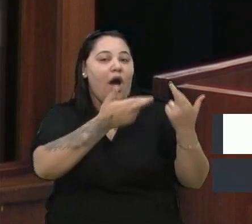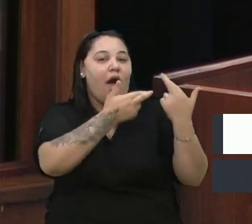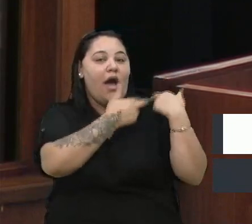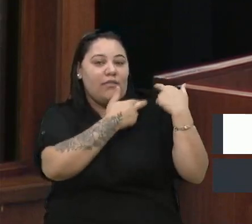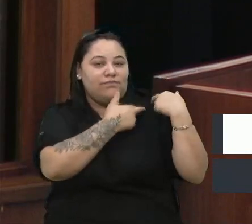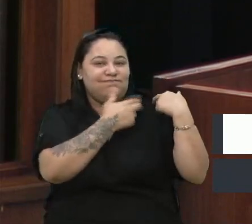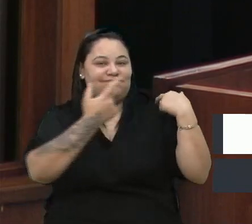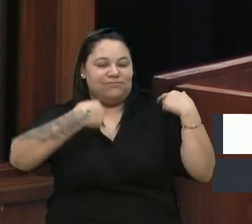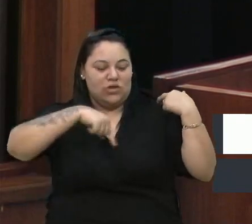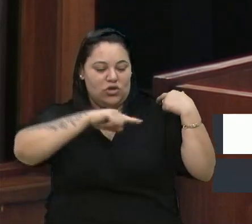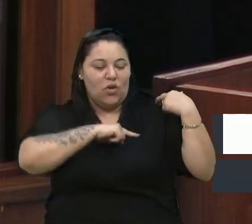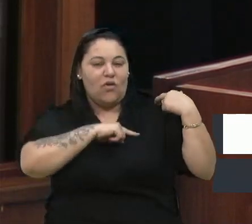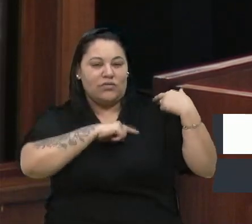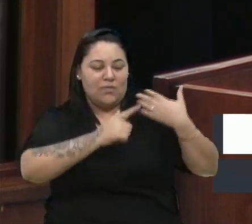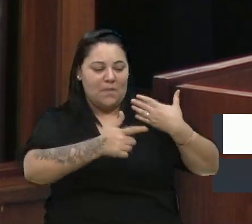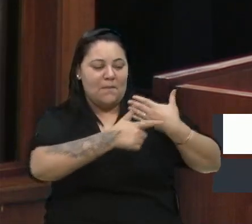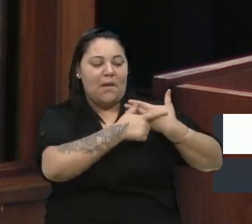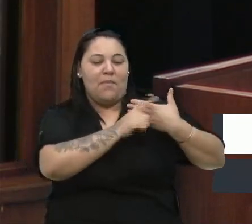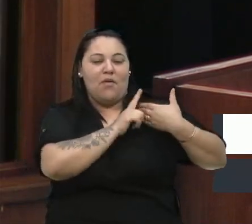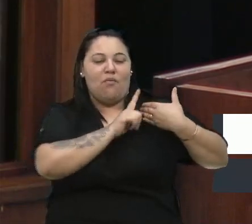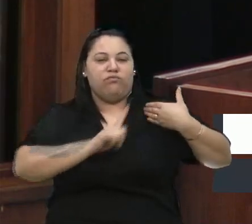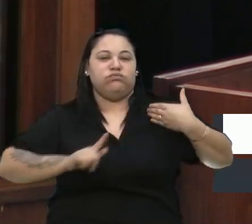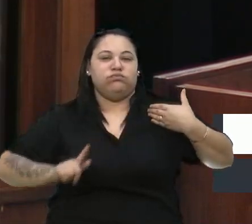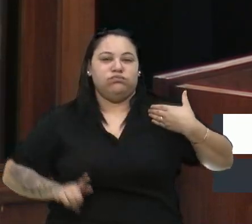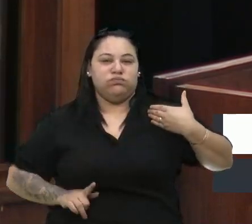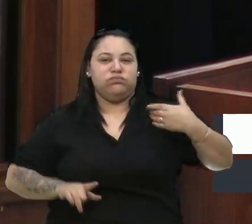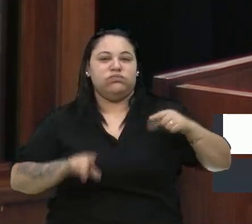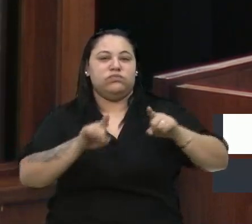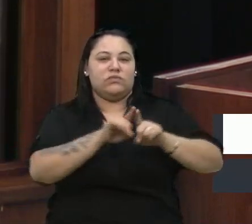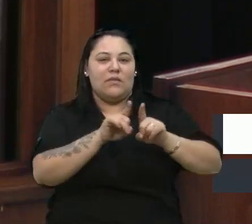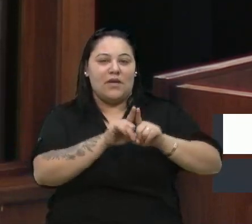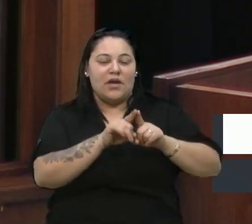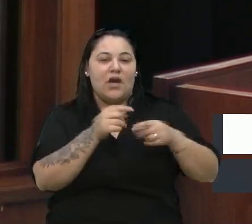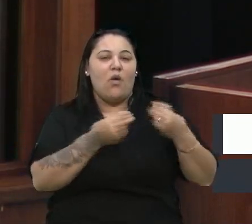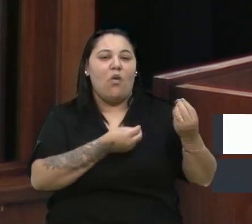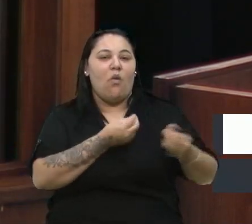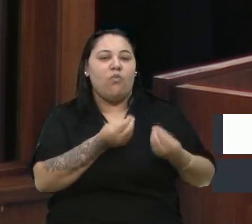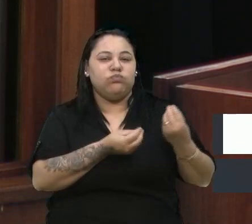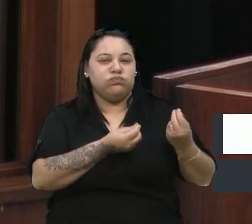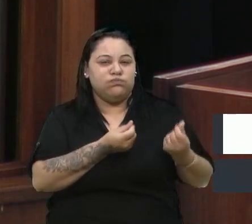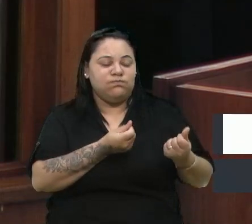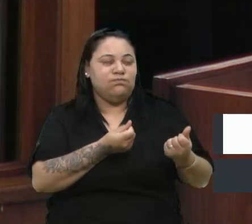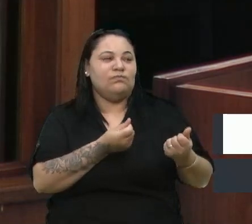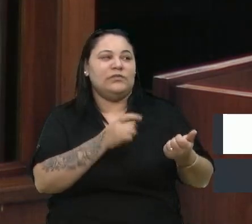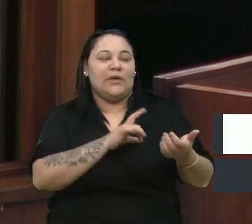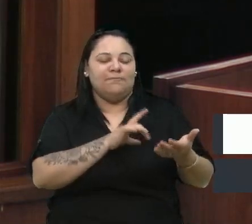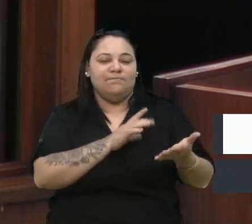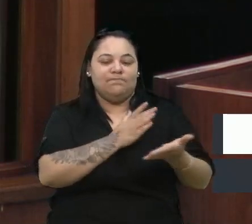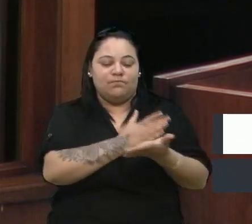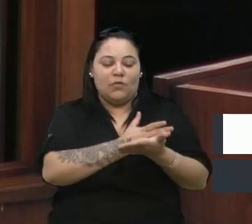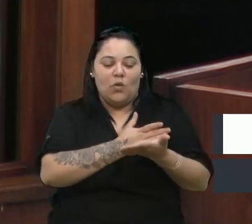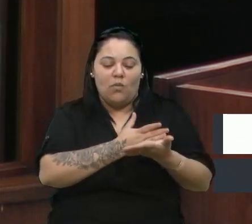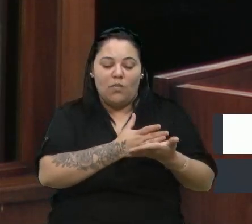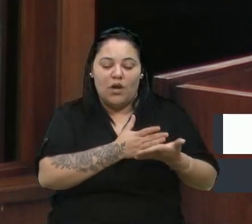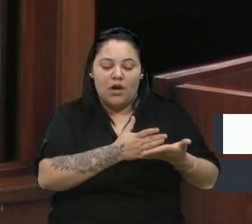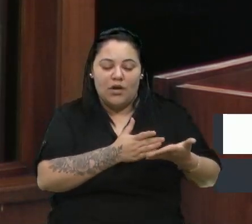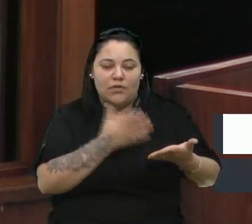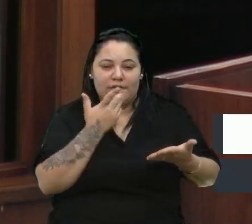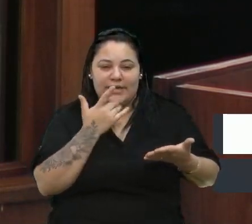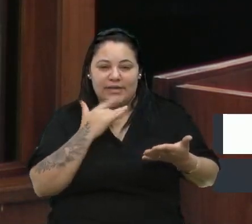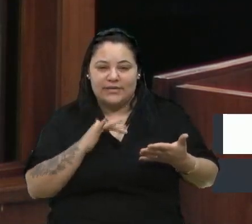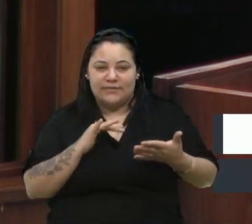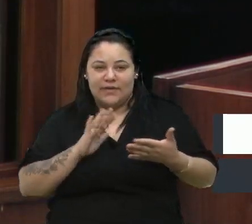nossa, como governo, como aqueles que, a partir de um começo de criança, desenvolvem uma